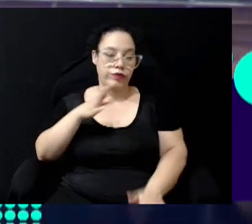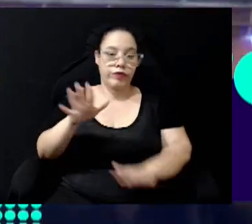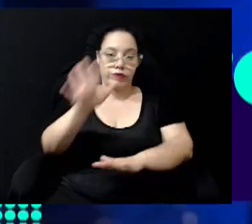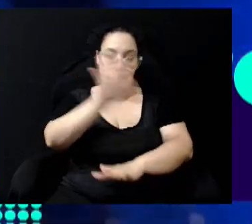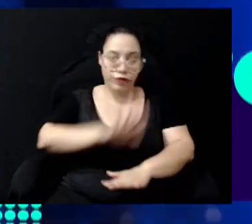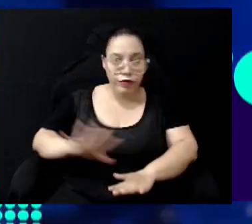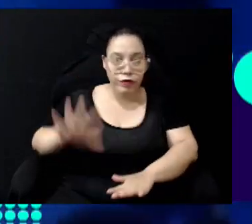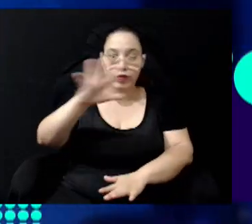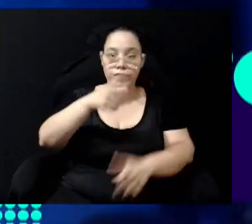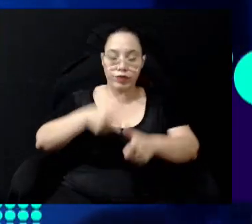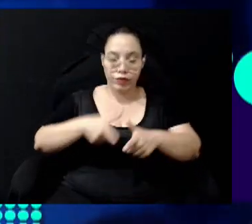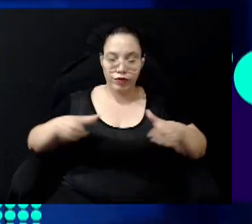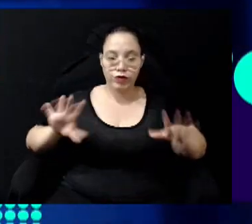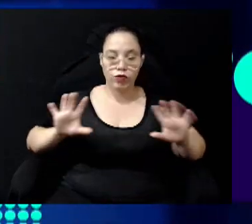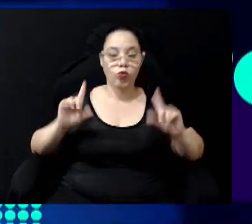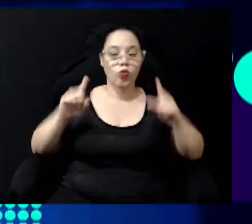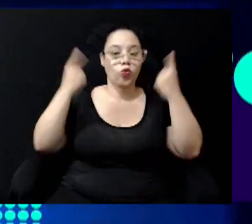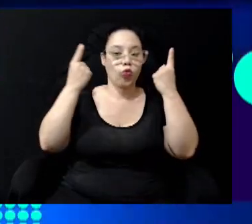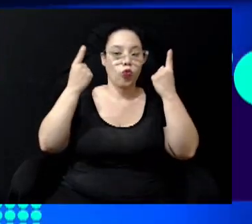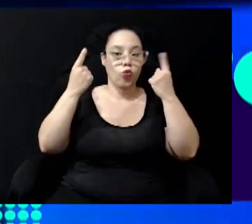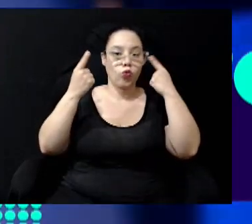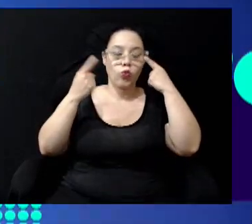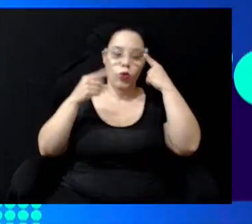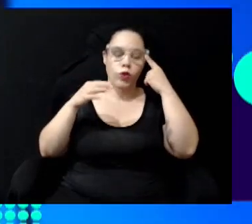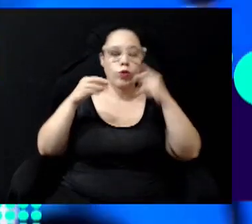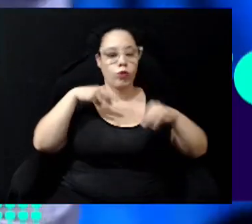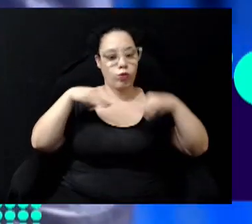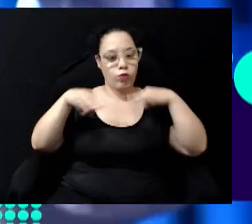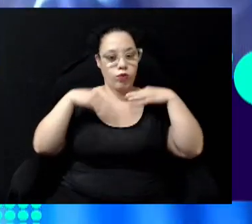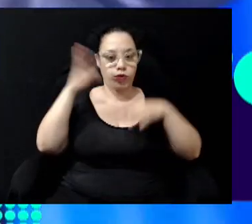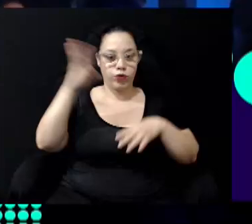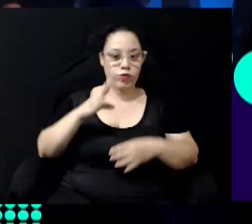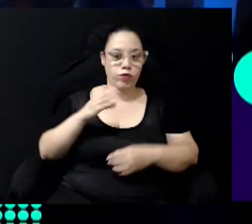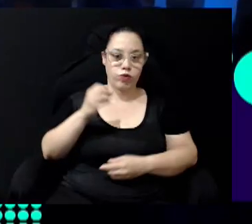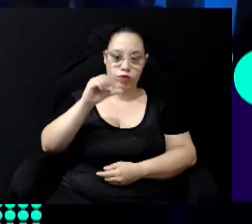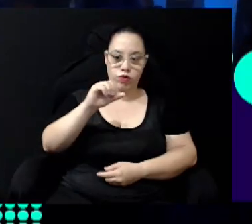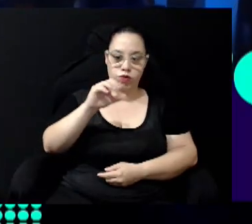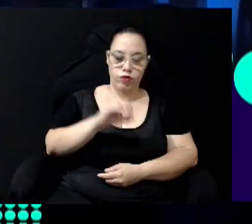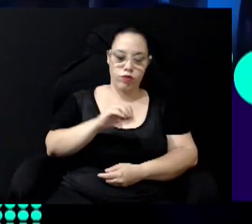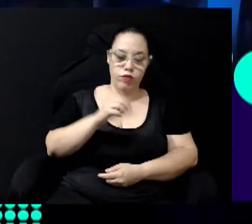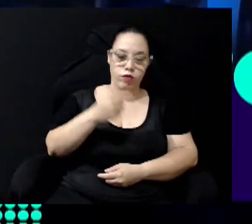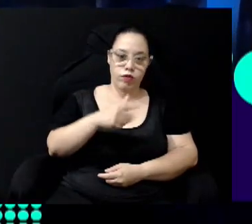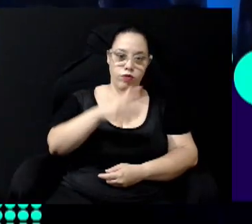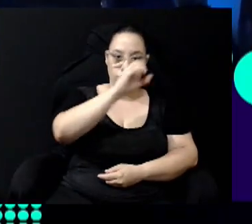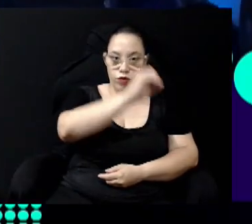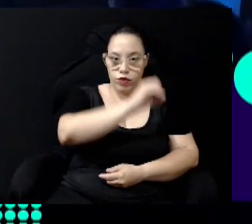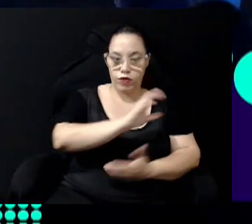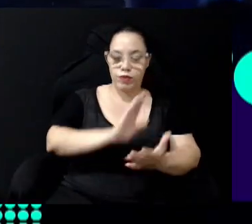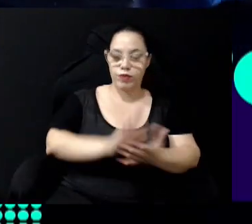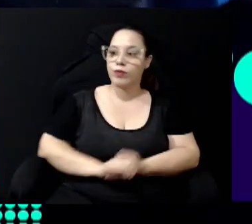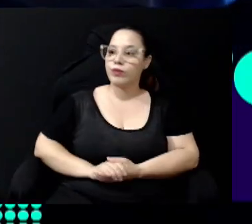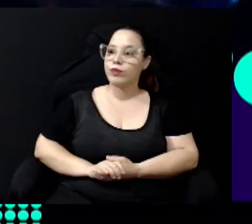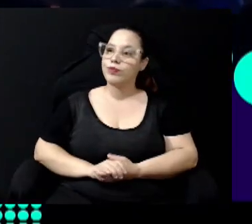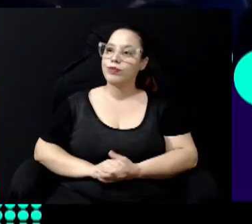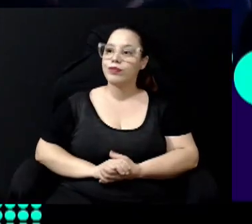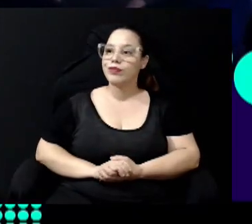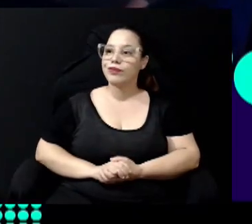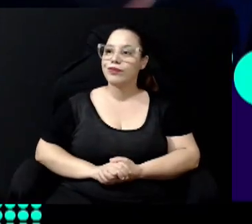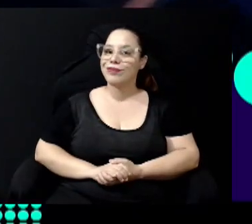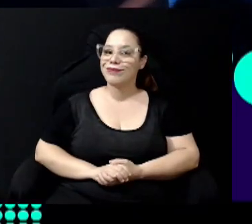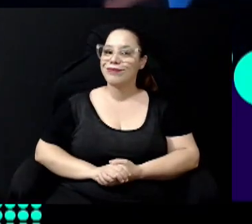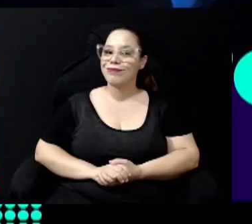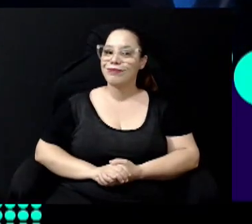grandes sucessos da música brasileira nos anos 90 e 2000. Dentro de nós.